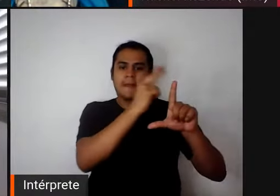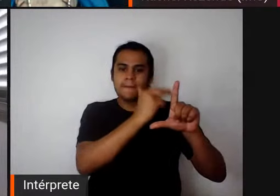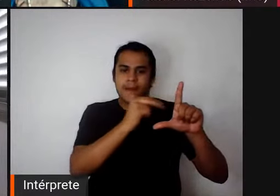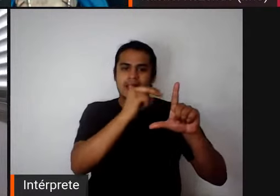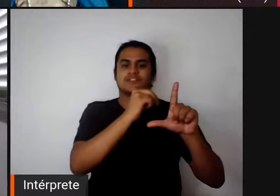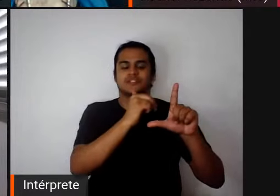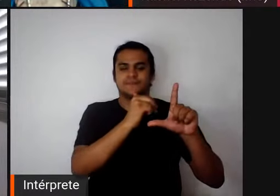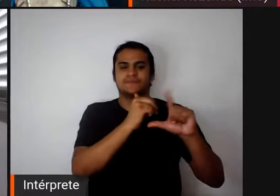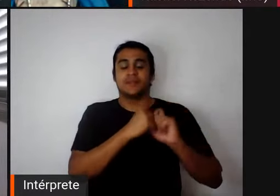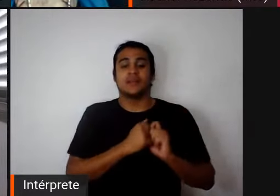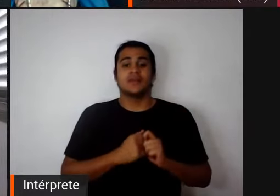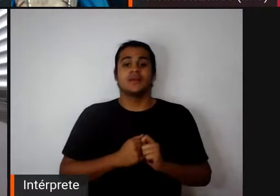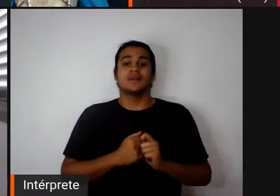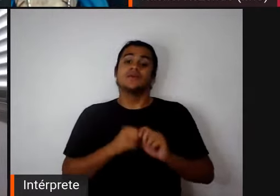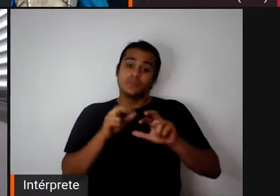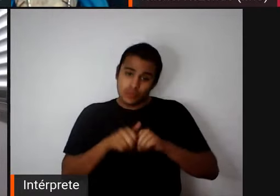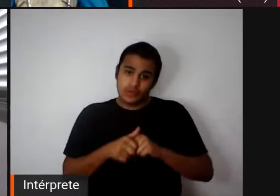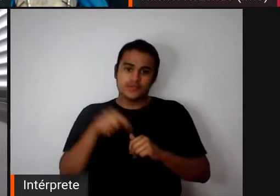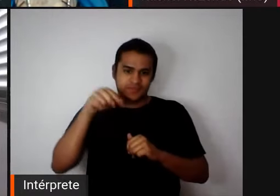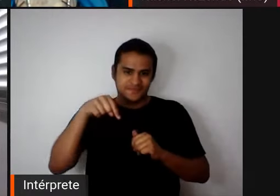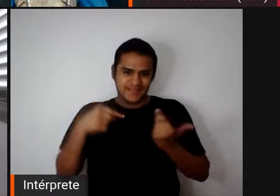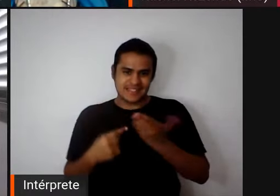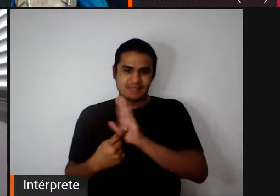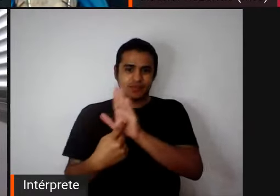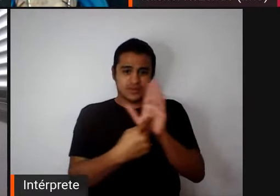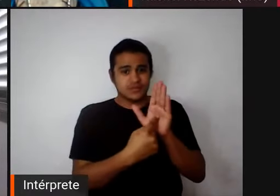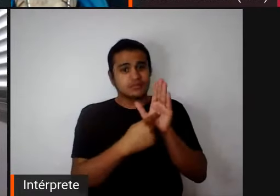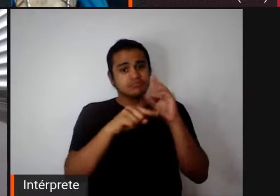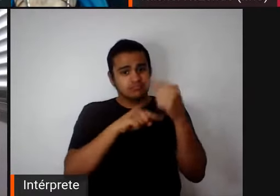essa exposição tenta refletir isso, né? A gente tentou,